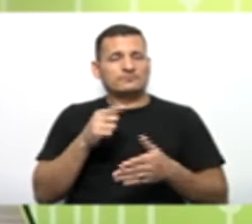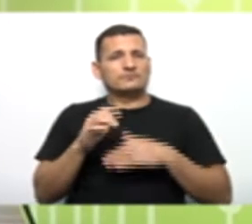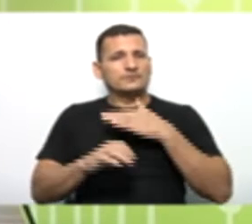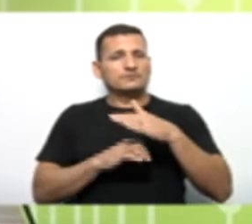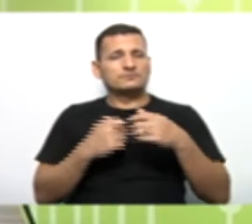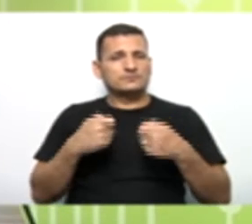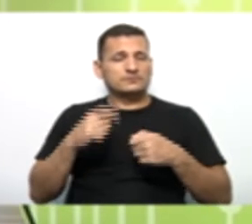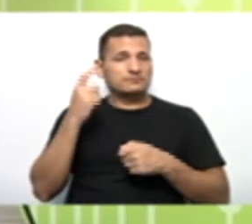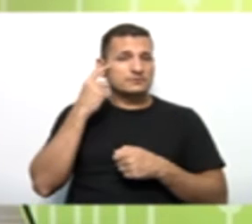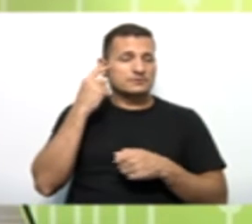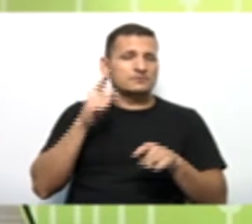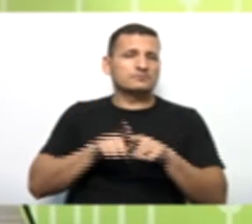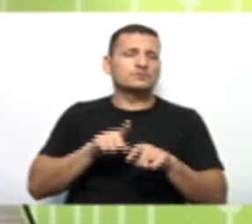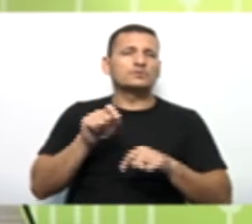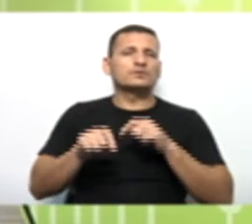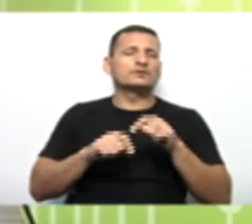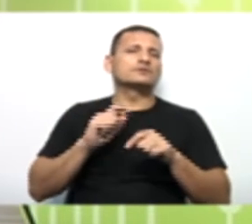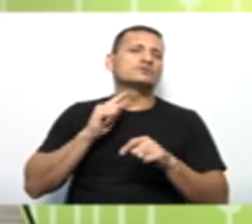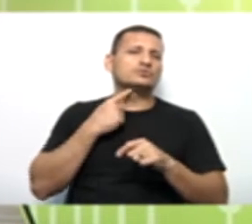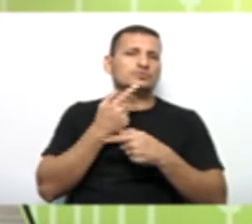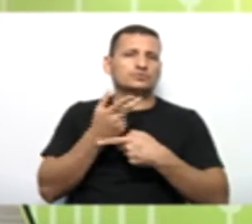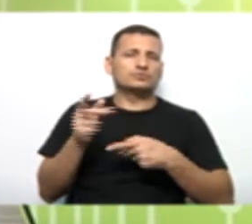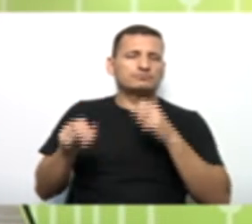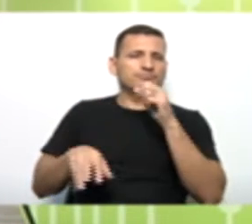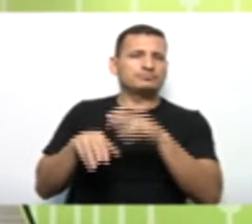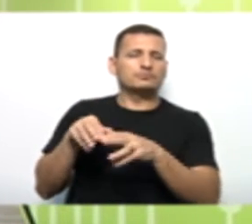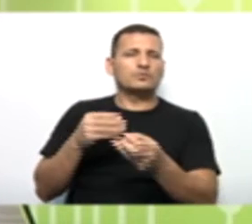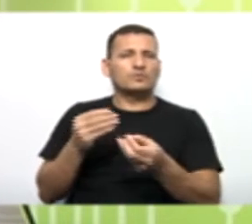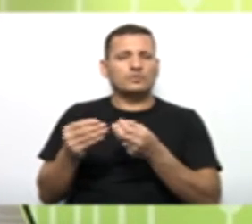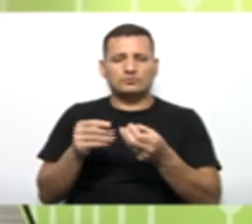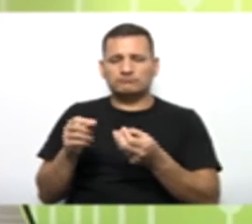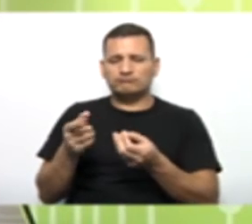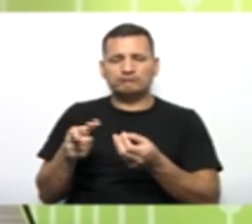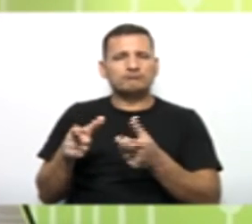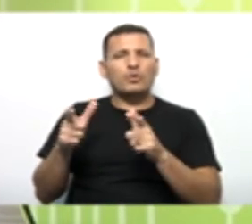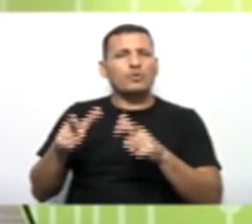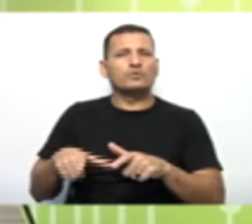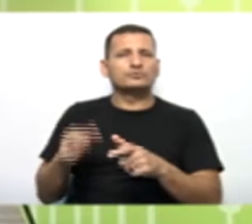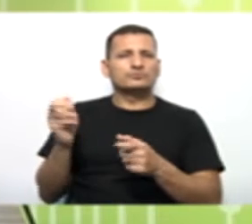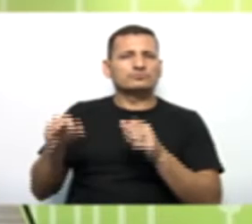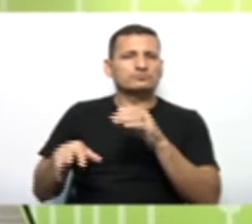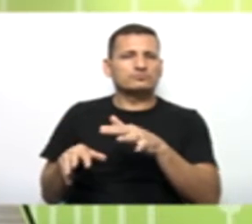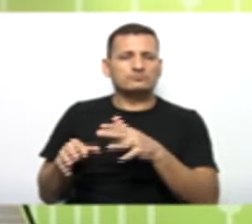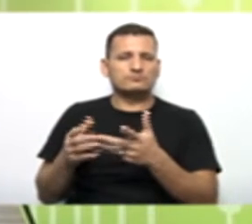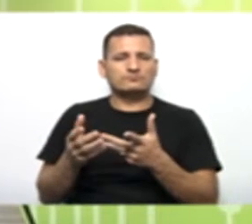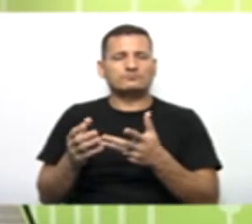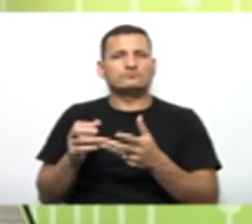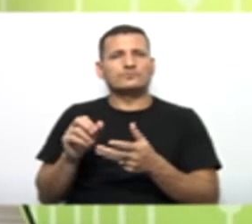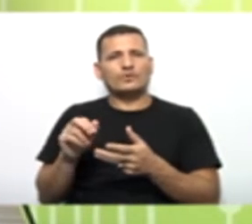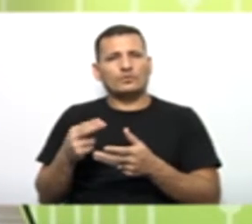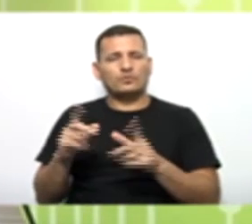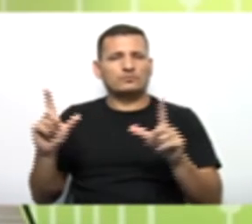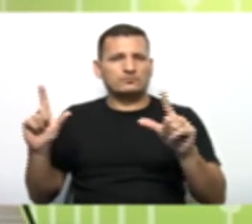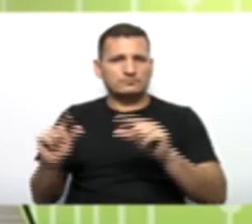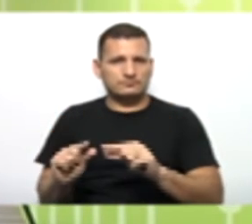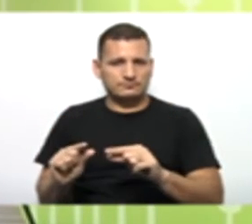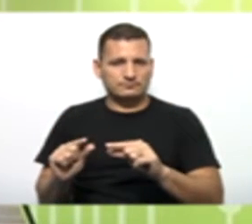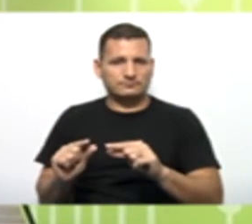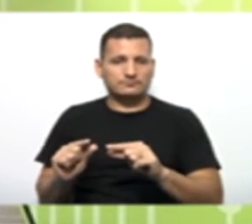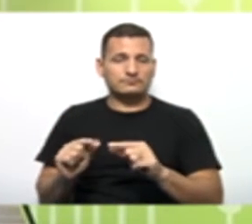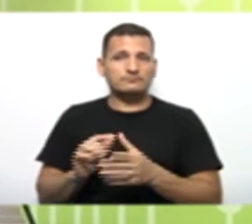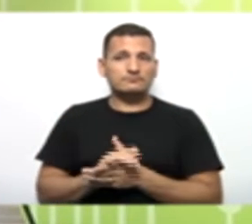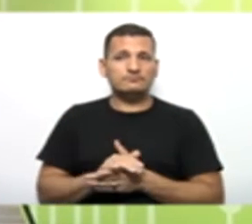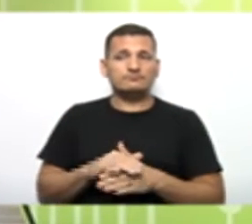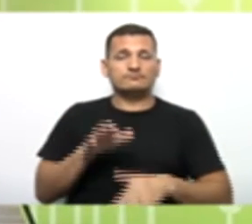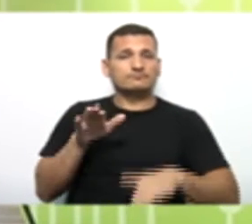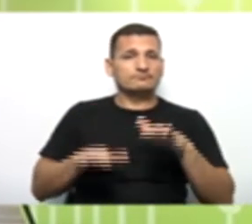nos resíduos que ela está produzindo, em como eles vão ser descartados, em como eles vão ser reduzidos. Isso muitas vezes